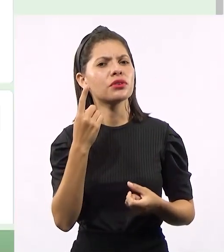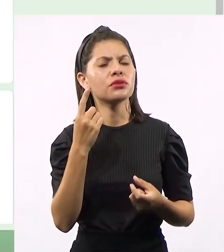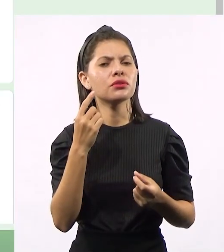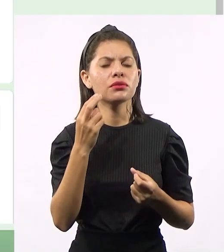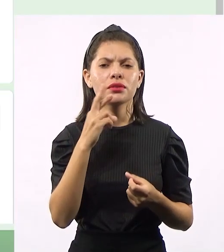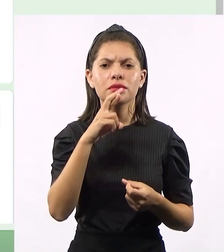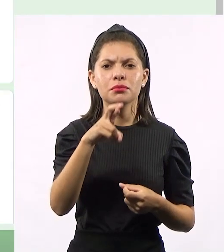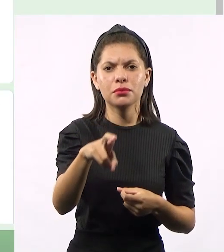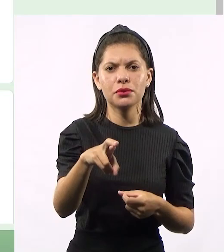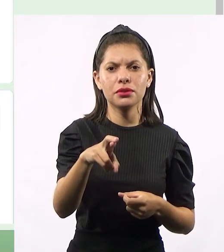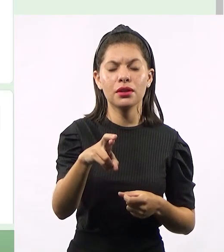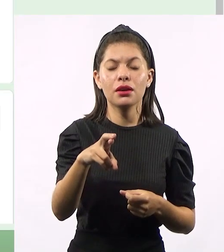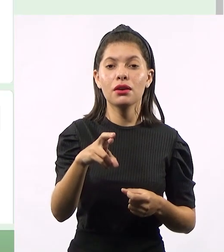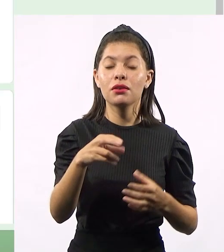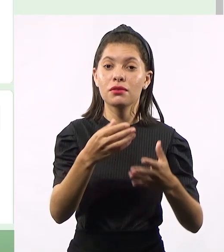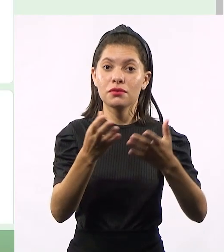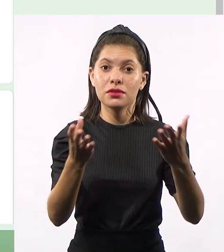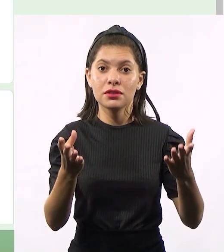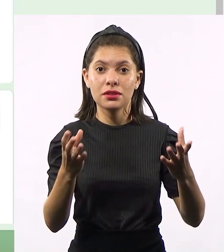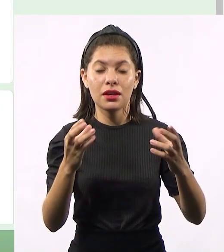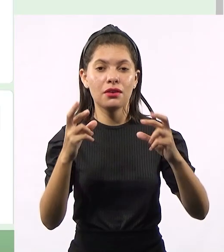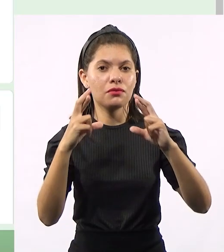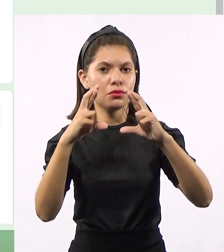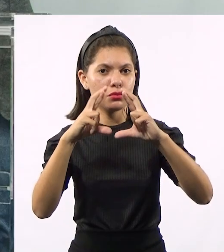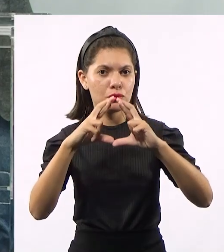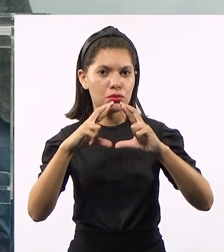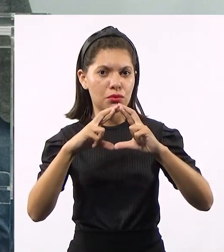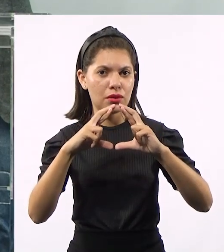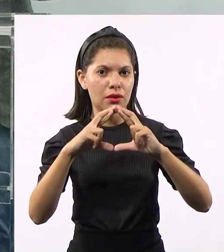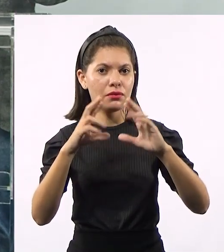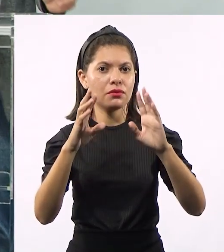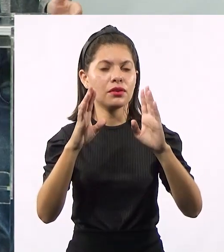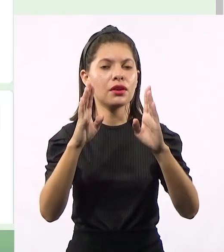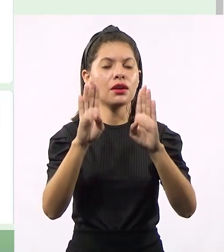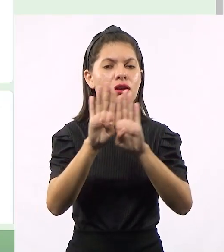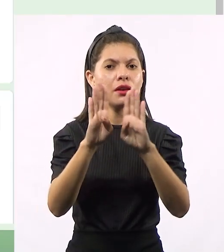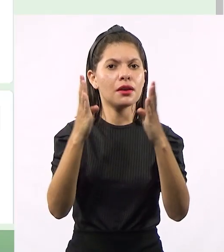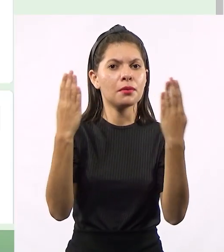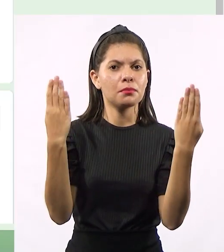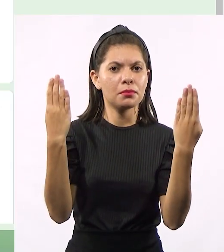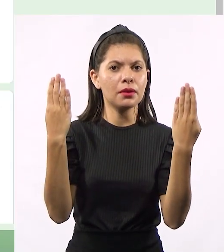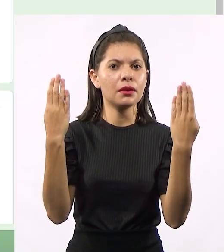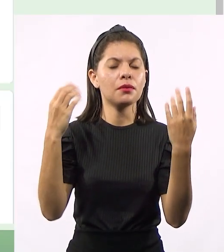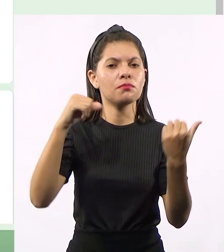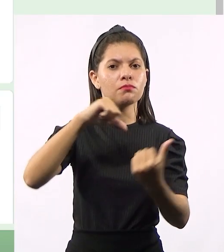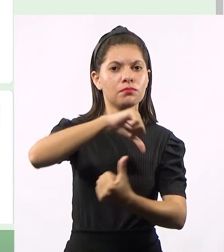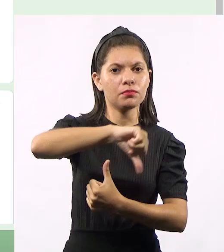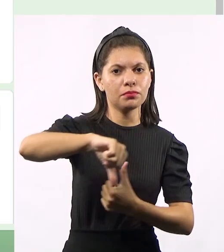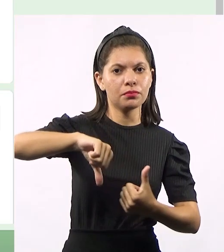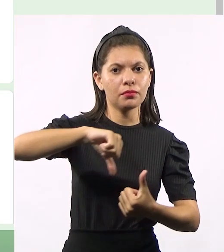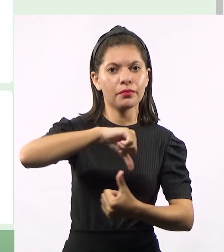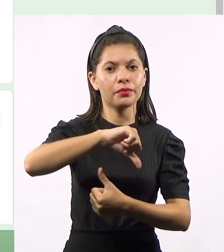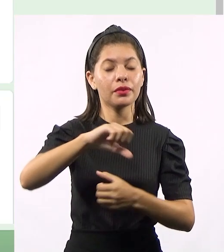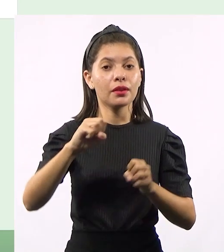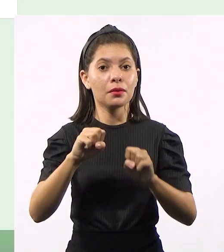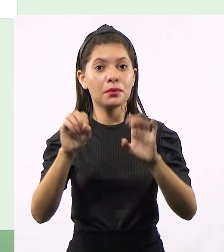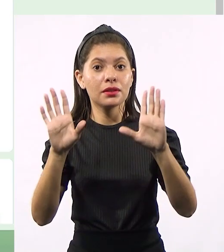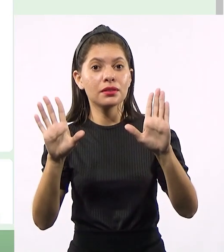respostas? Então, toda vez que você for lá no Drive e abrir o teu questionário lá no modo de edição, vai aparecer uma aba